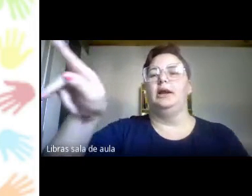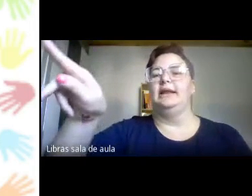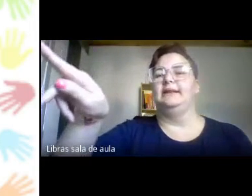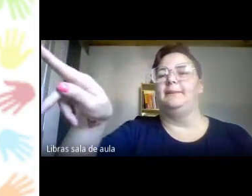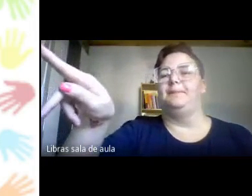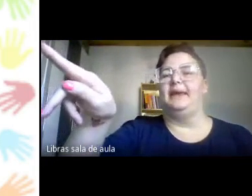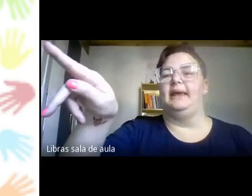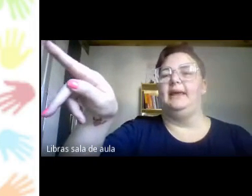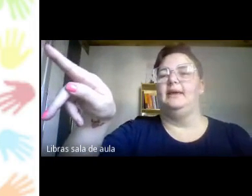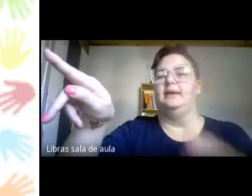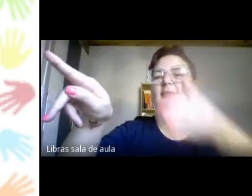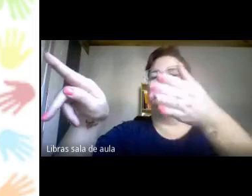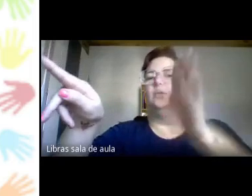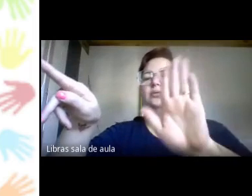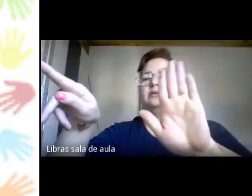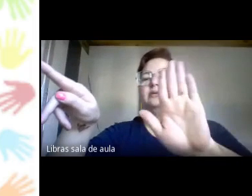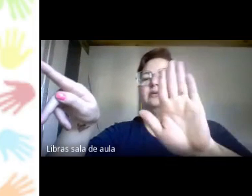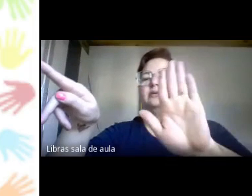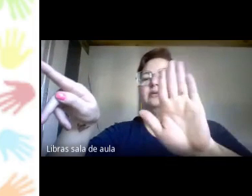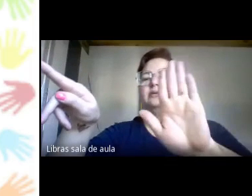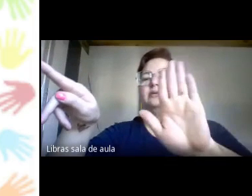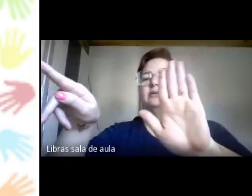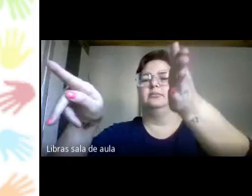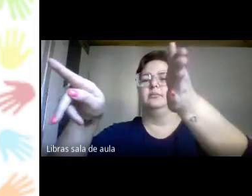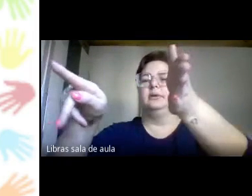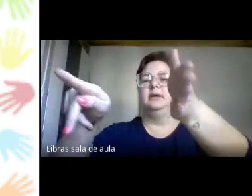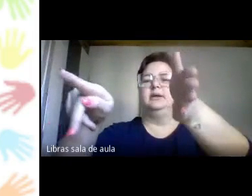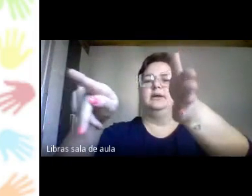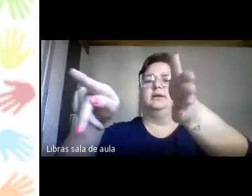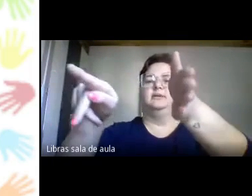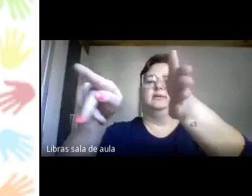ó, letra P e a outra mão.